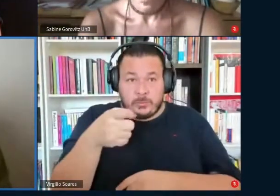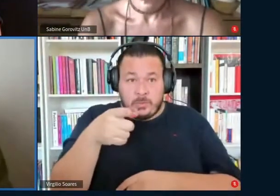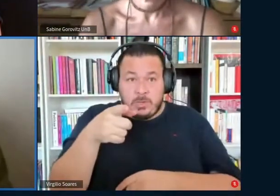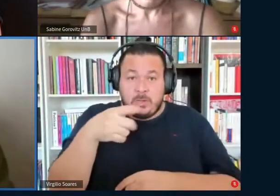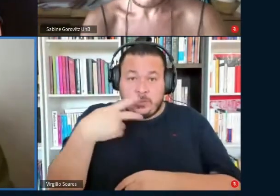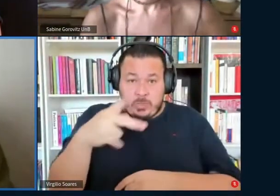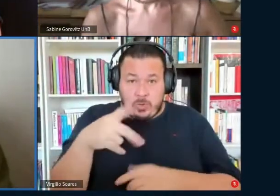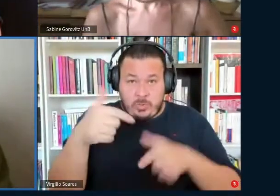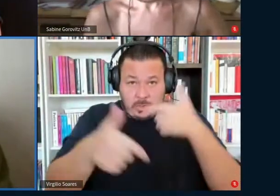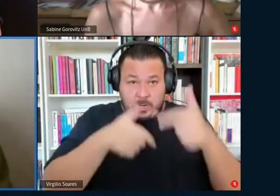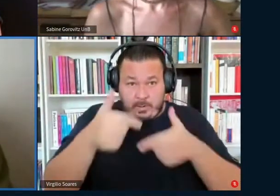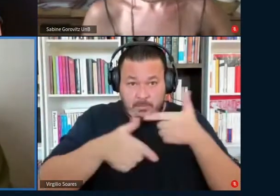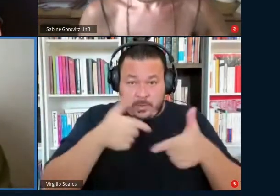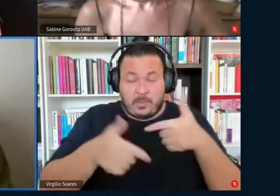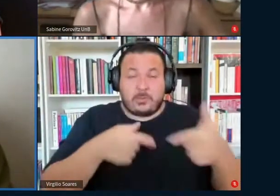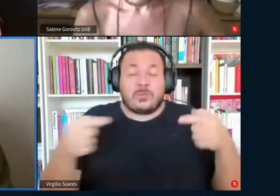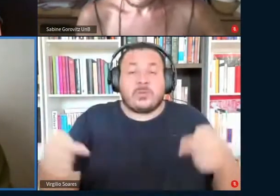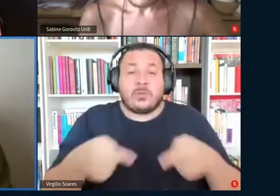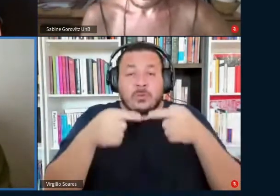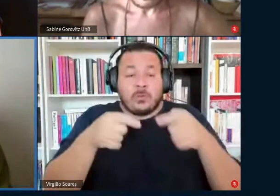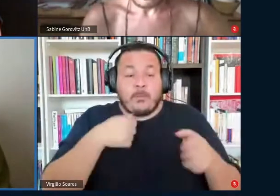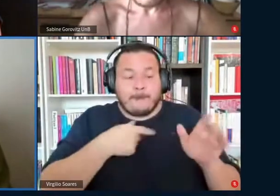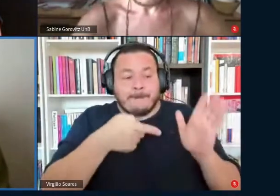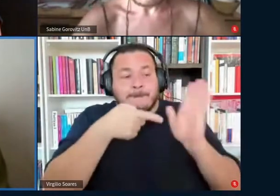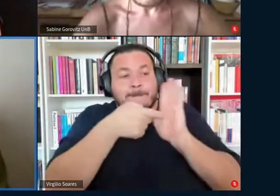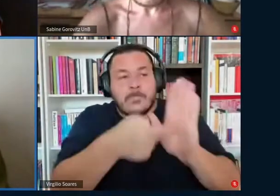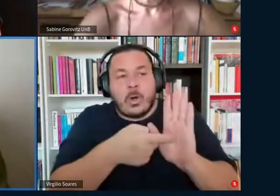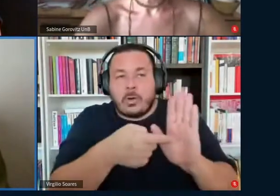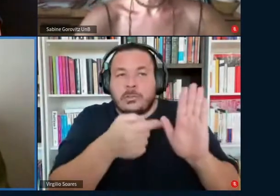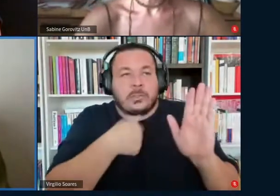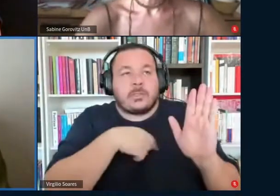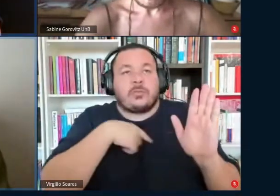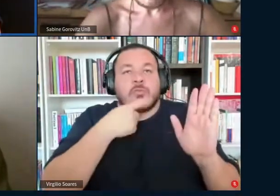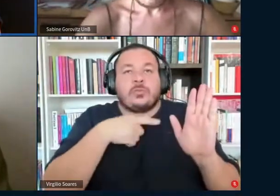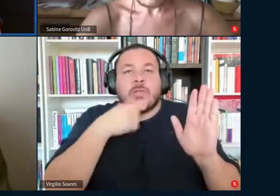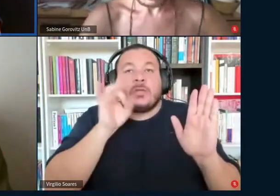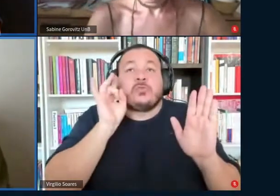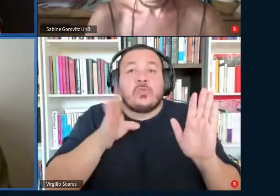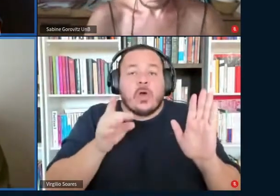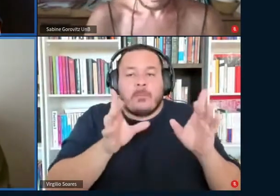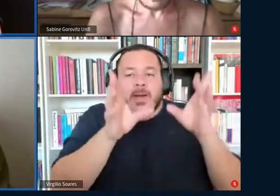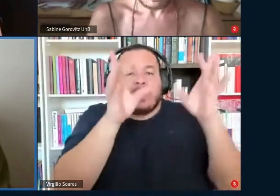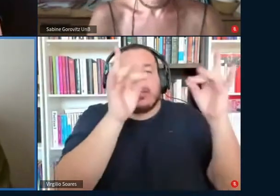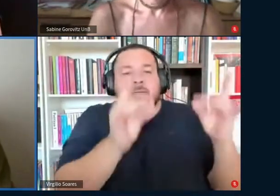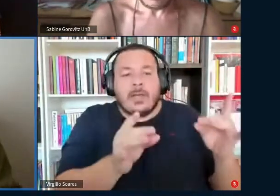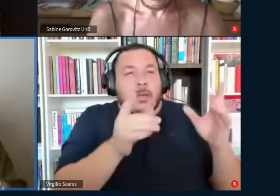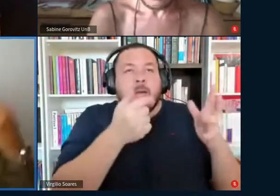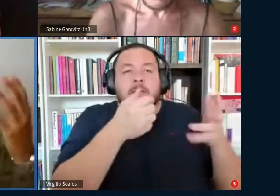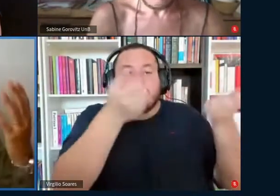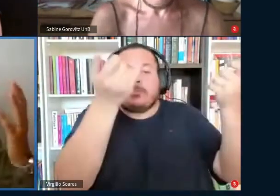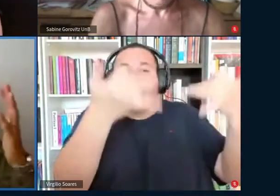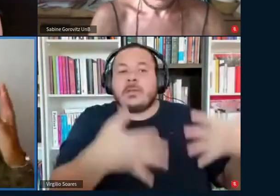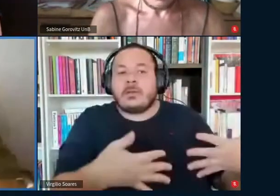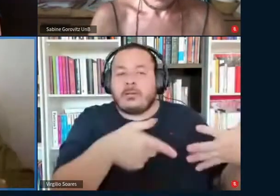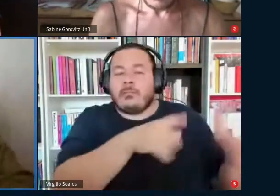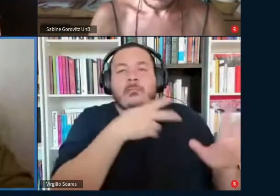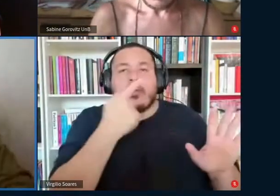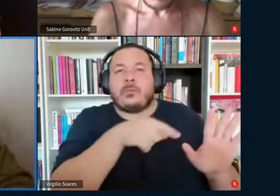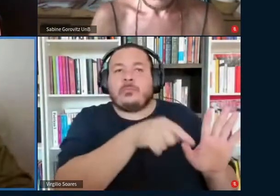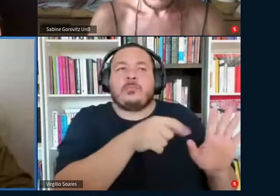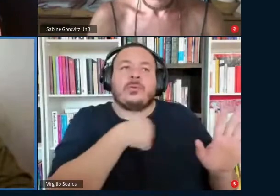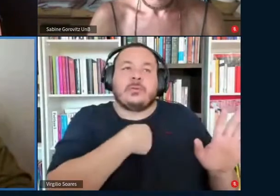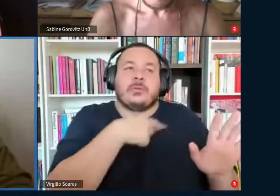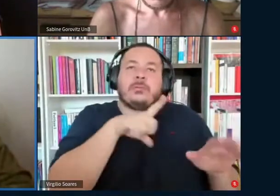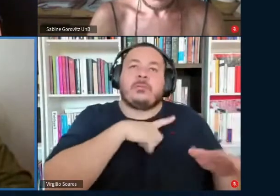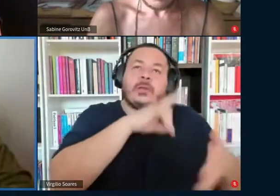trabalho, ele aponta para questões que não dá só para descrever. Uhum. Então, por exemplo, não dá só para você dizer, tem o documento da Câmara